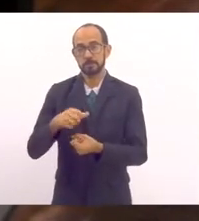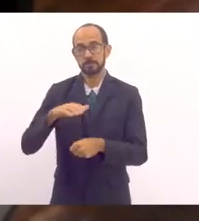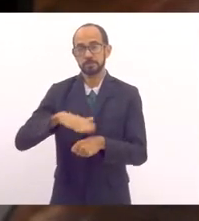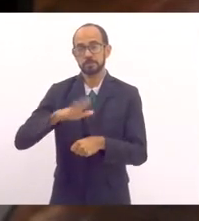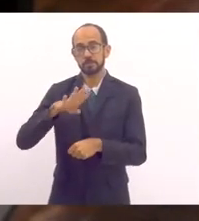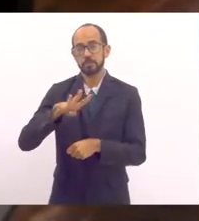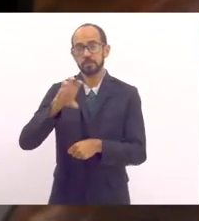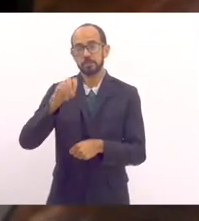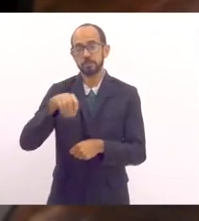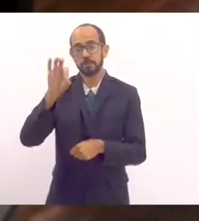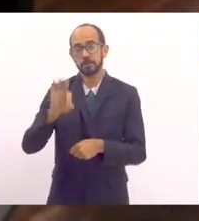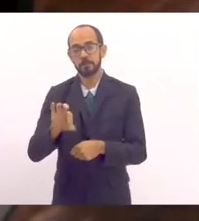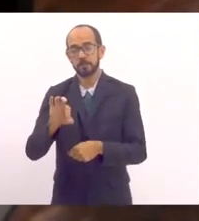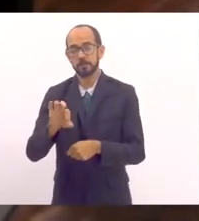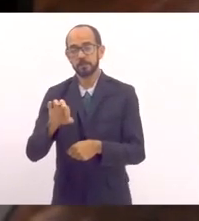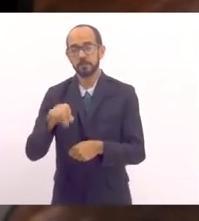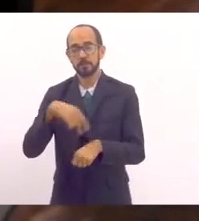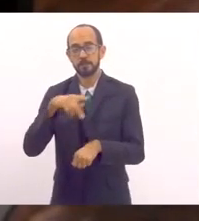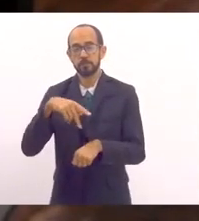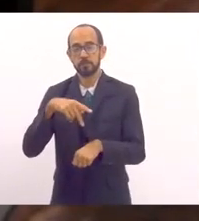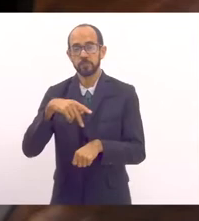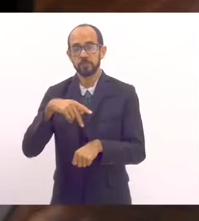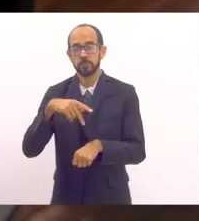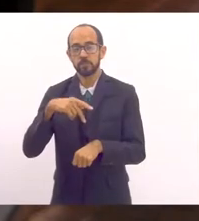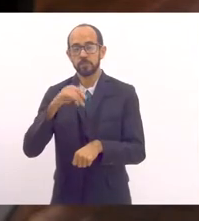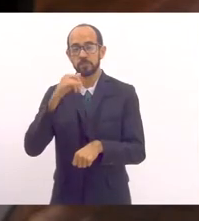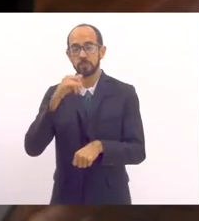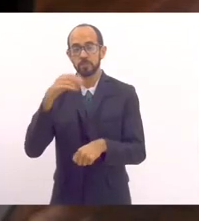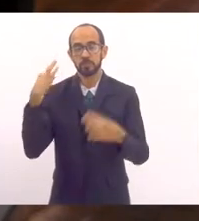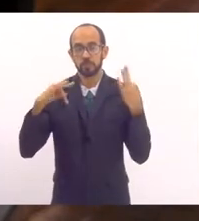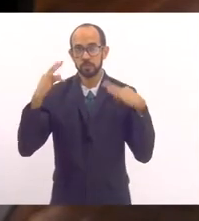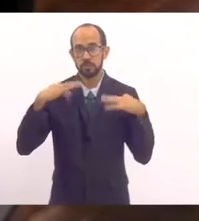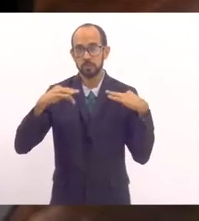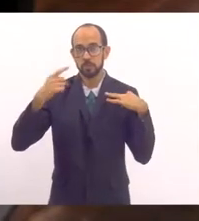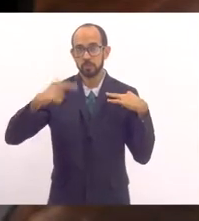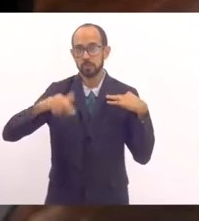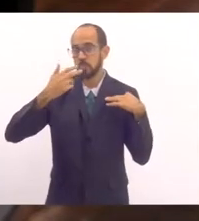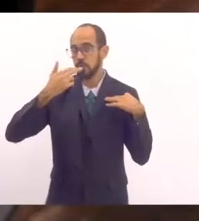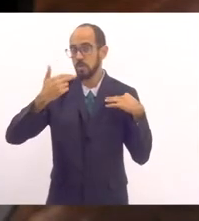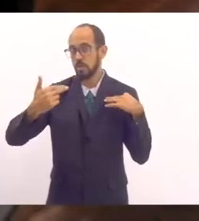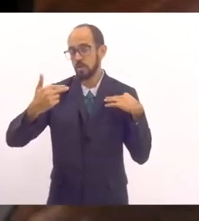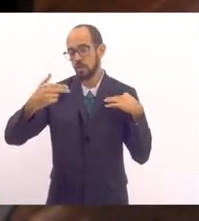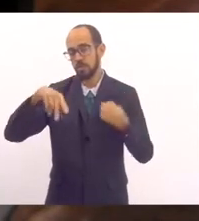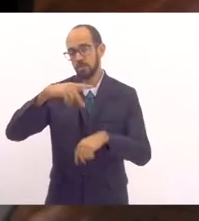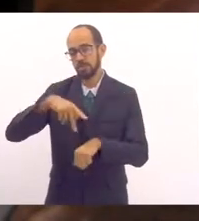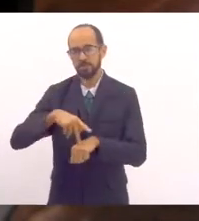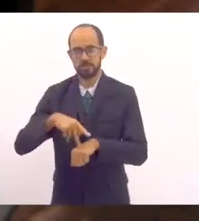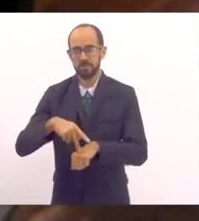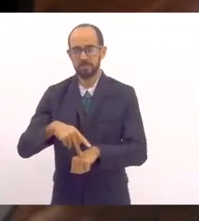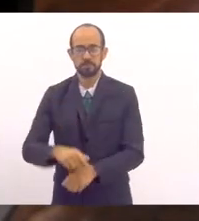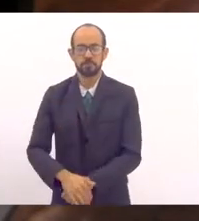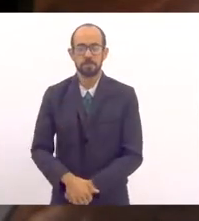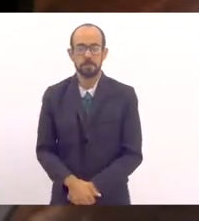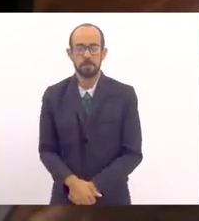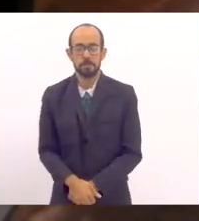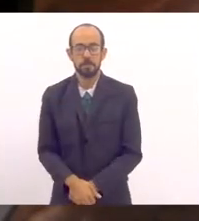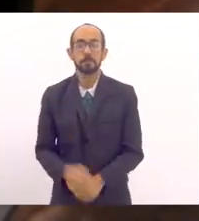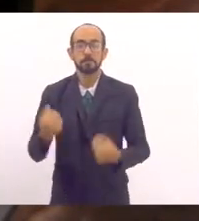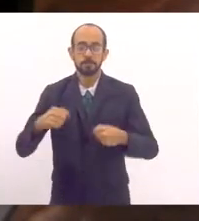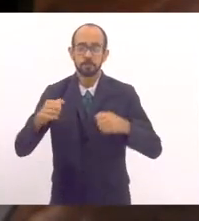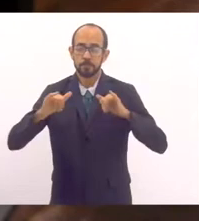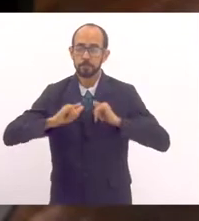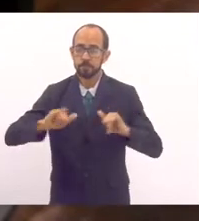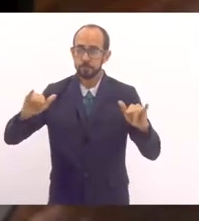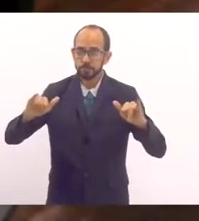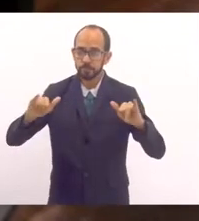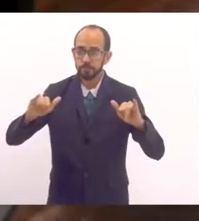turistas internacionais. Isso é um dado que a gente tinha que estar gritando em Brasília, em outros lugares. Por quê? Não dá